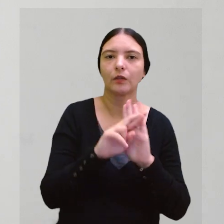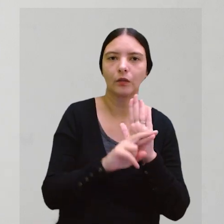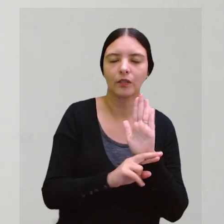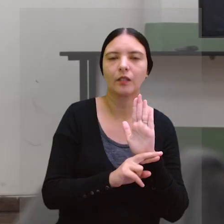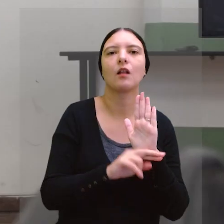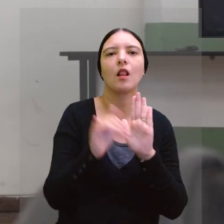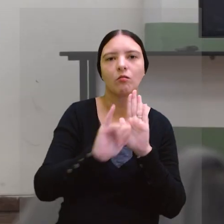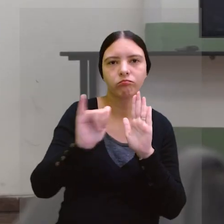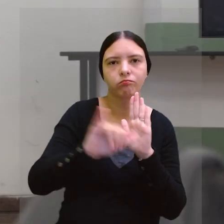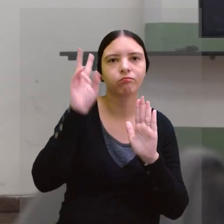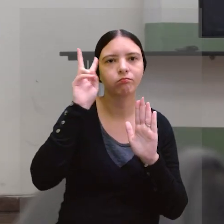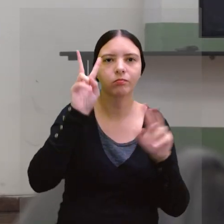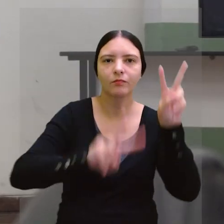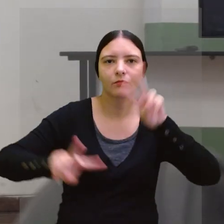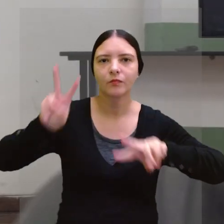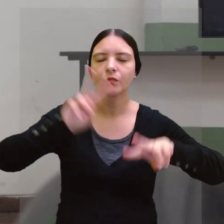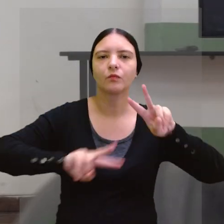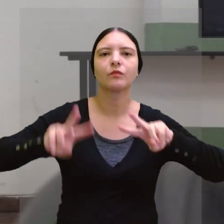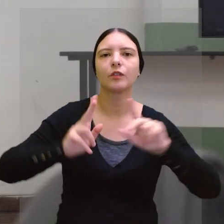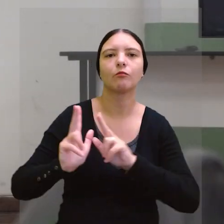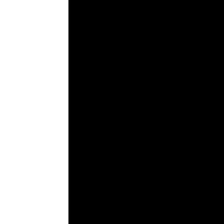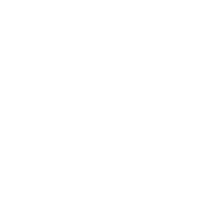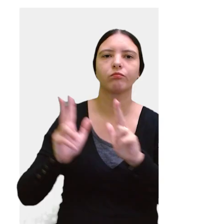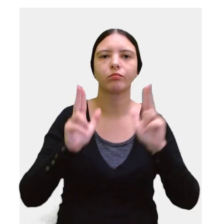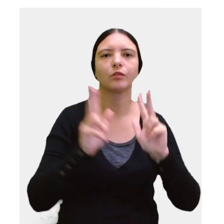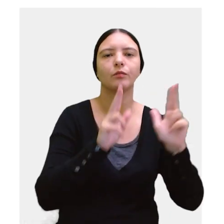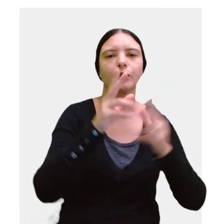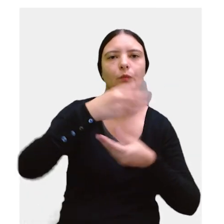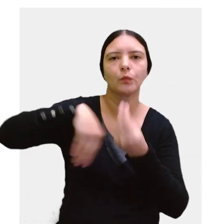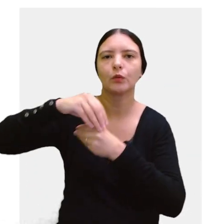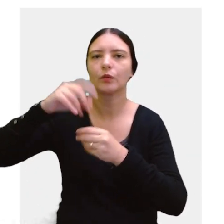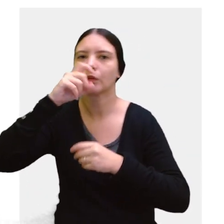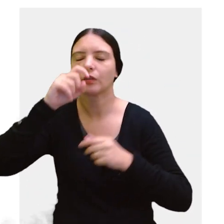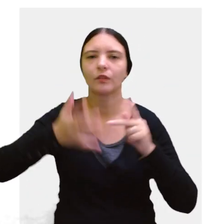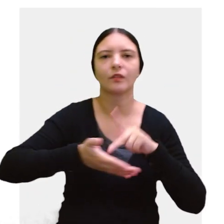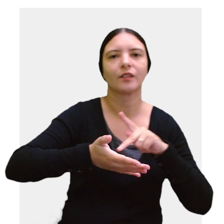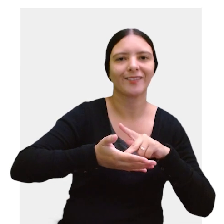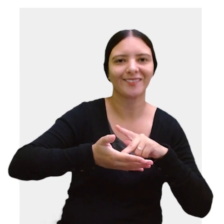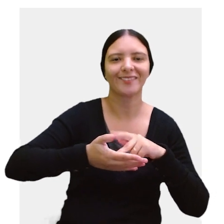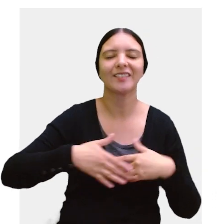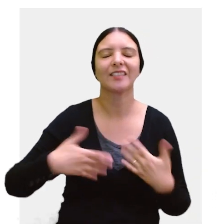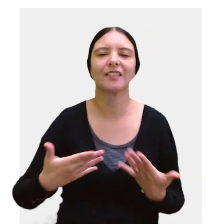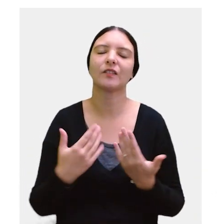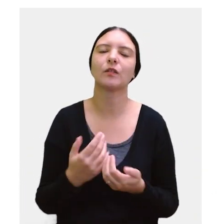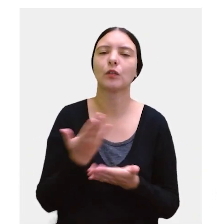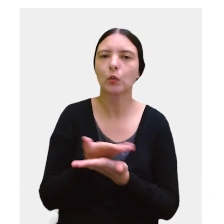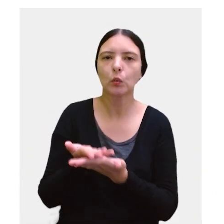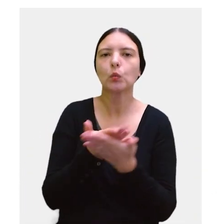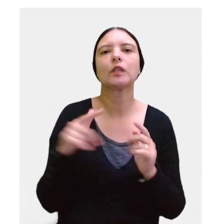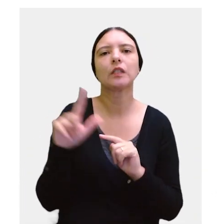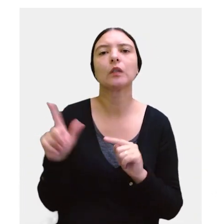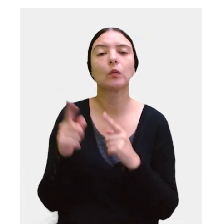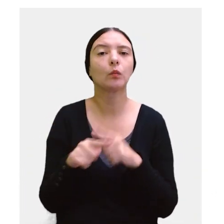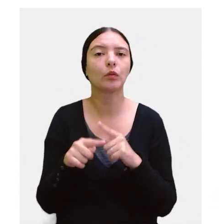favor. Então esse é o começo de um curta, né? E há um roteiro produzido, uma narrativa literária e